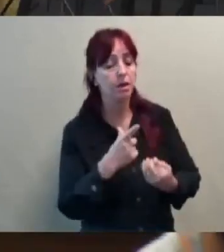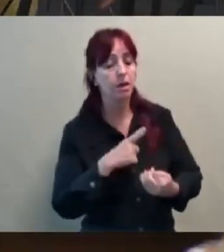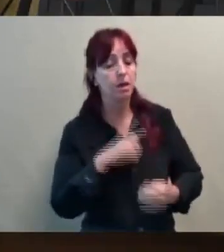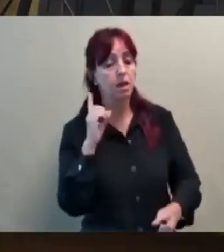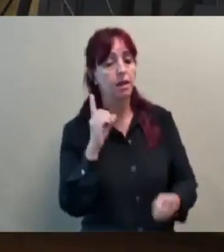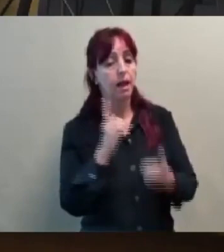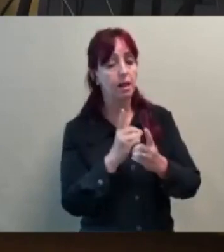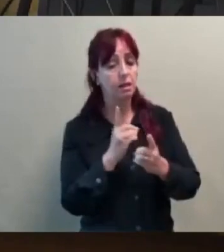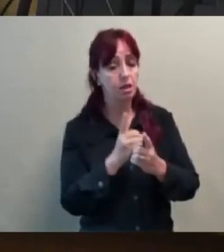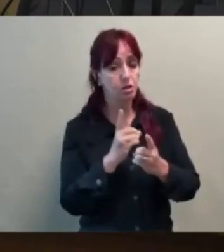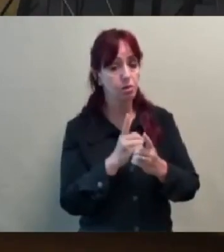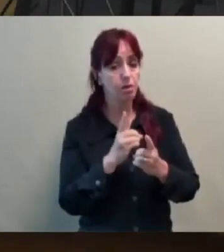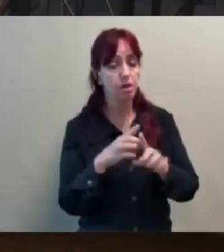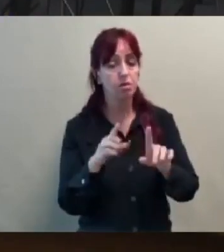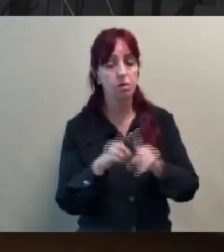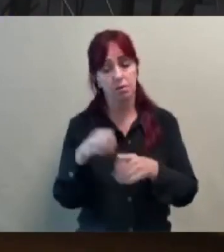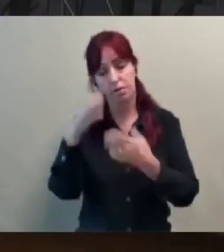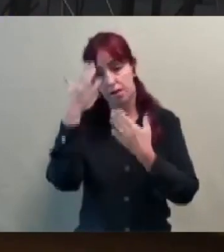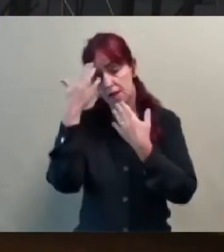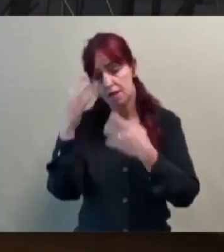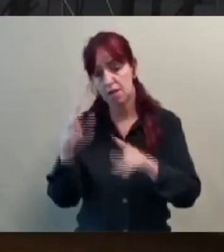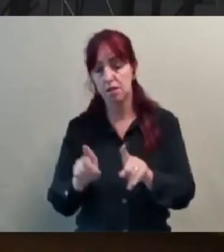atendimento. Agradecer também,